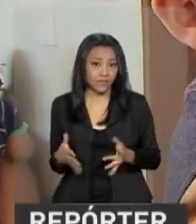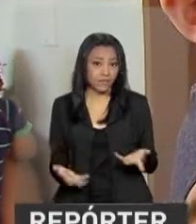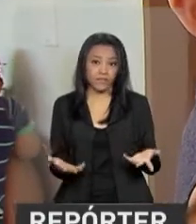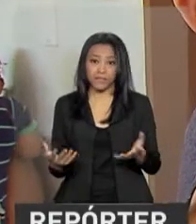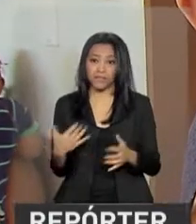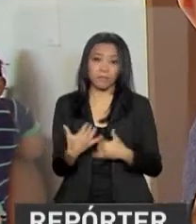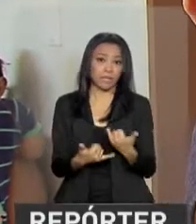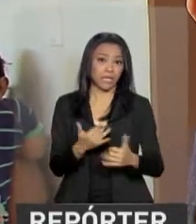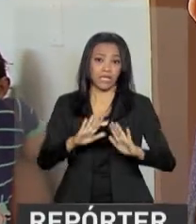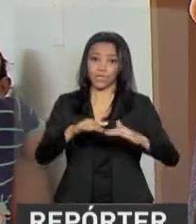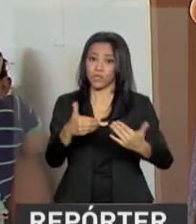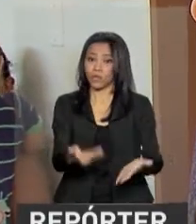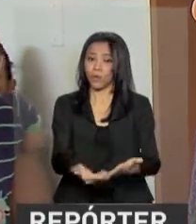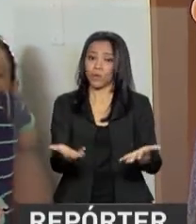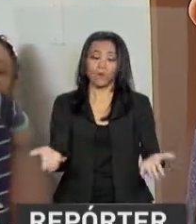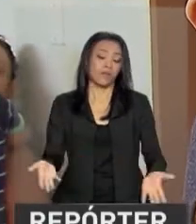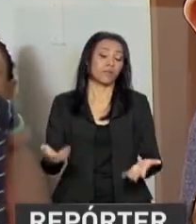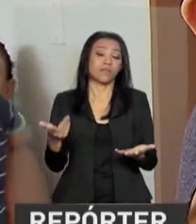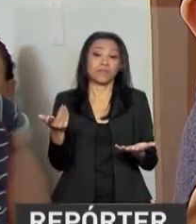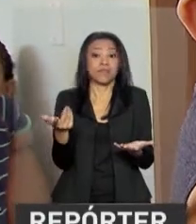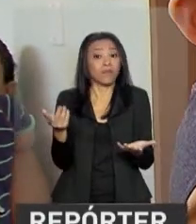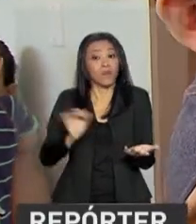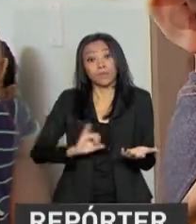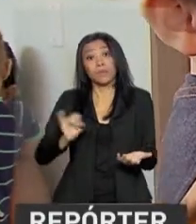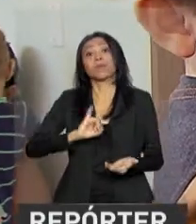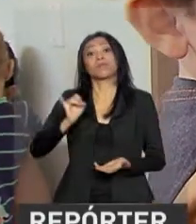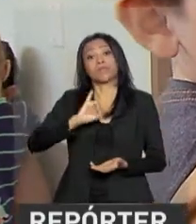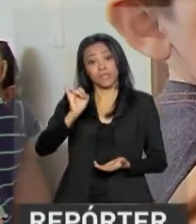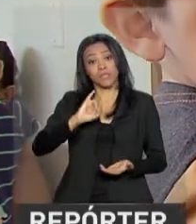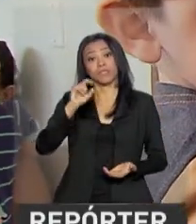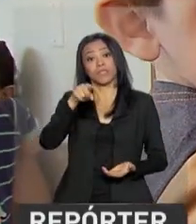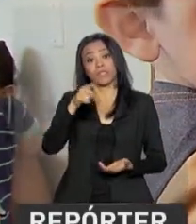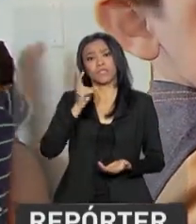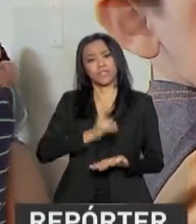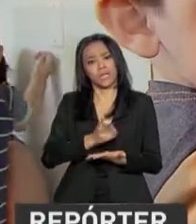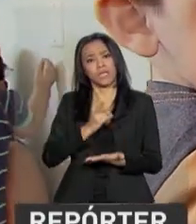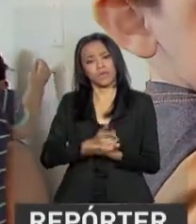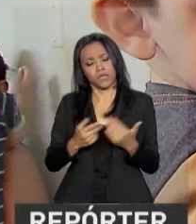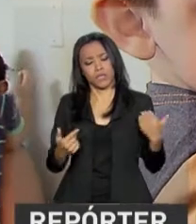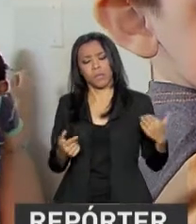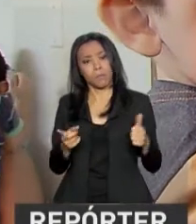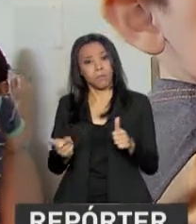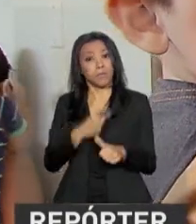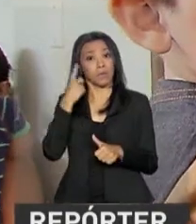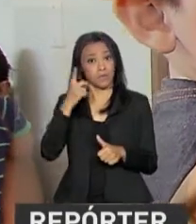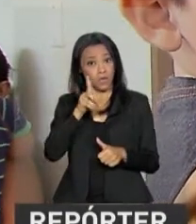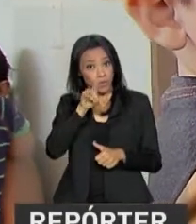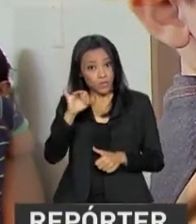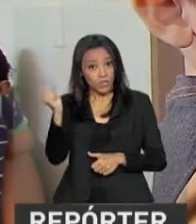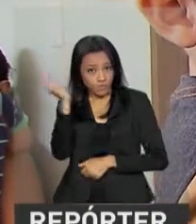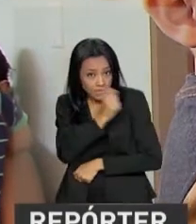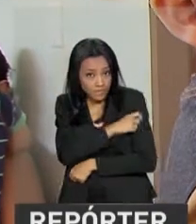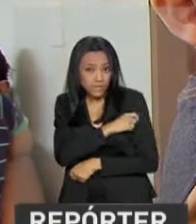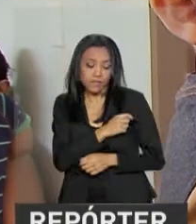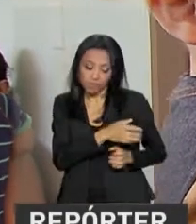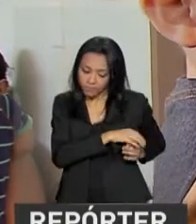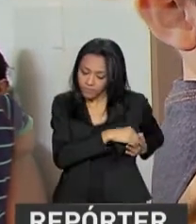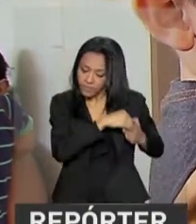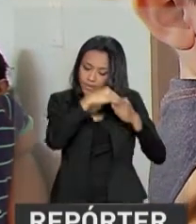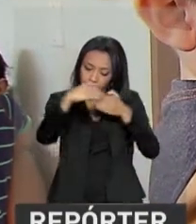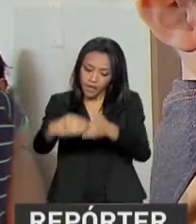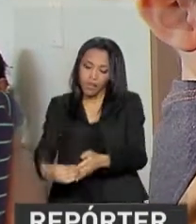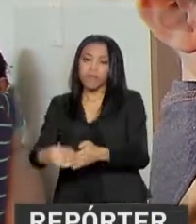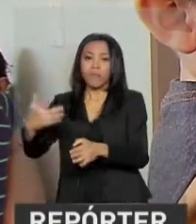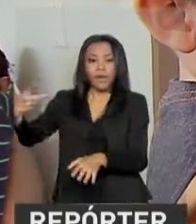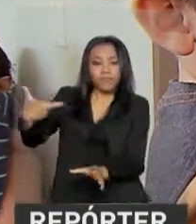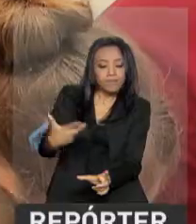na escolinha, creche. Então, é super importante. Eu sempre venho nos primeiros dias, né, para deixar ele logo protegido e